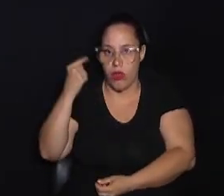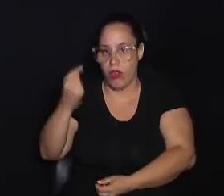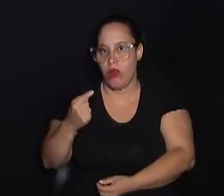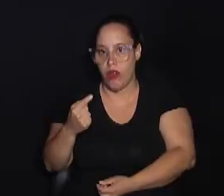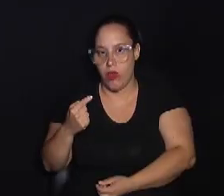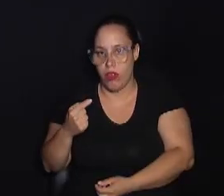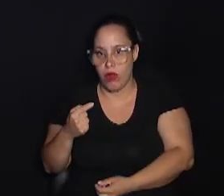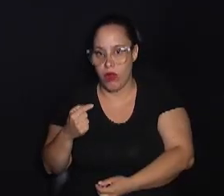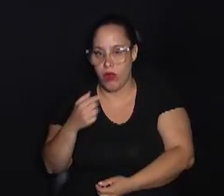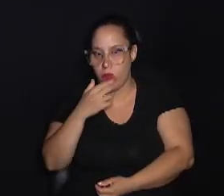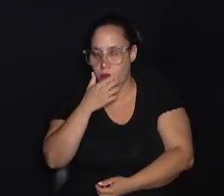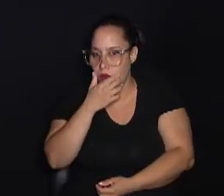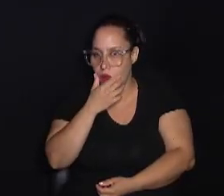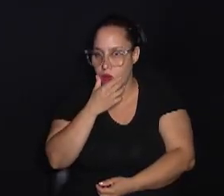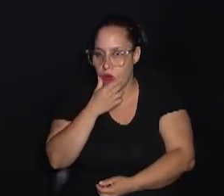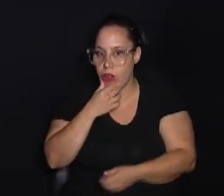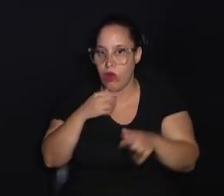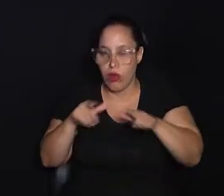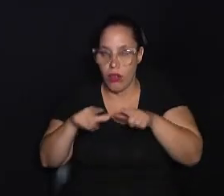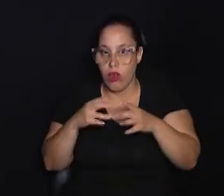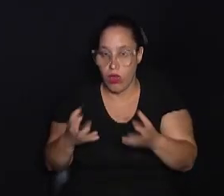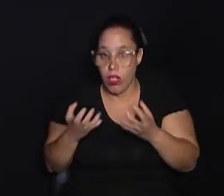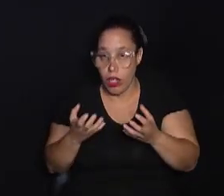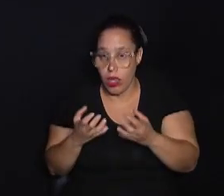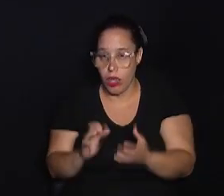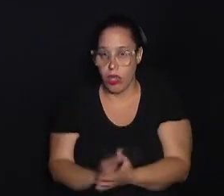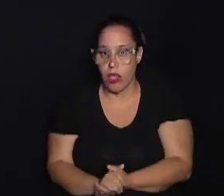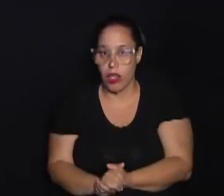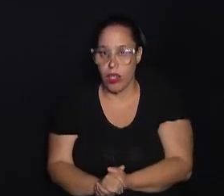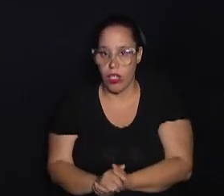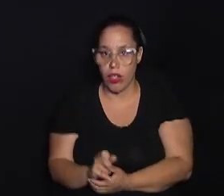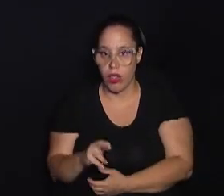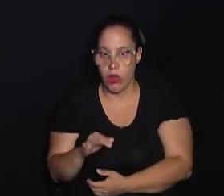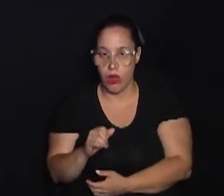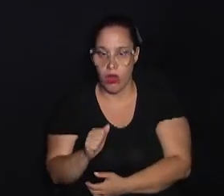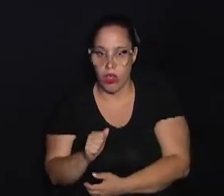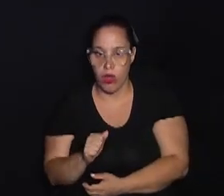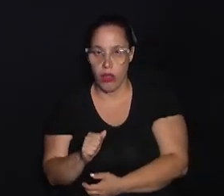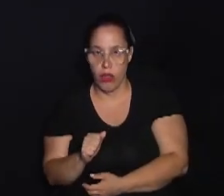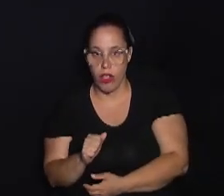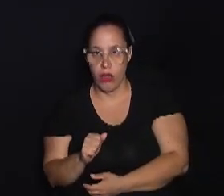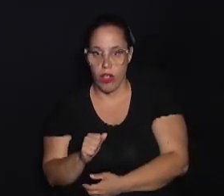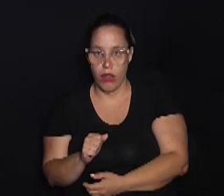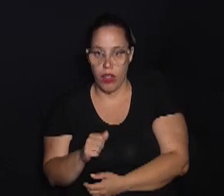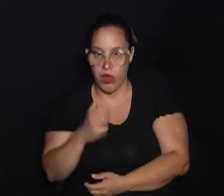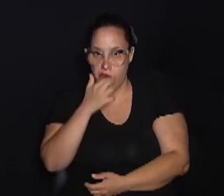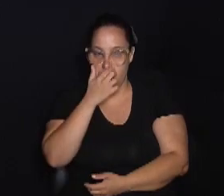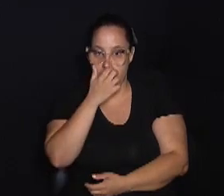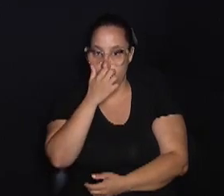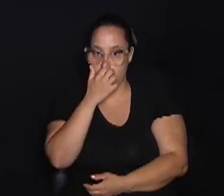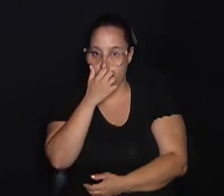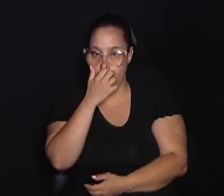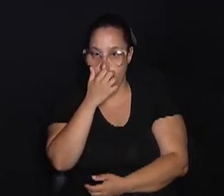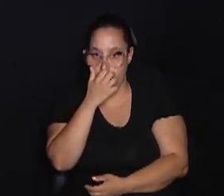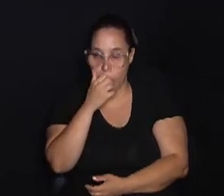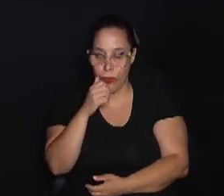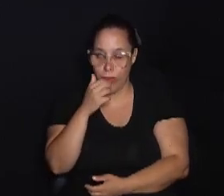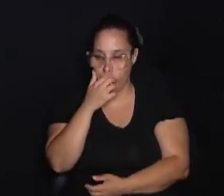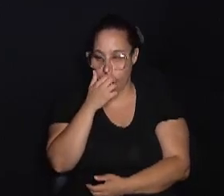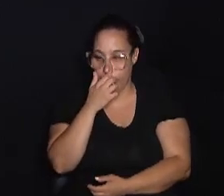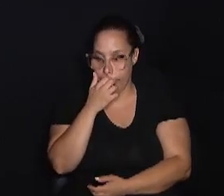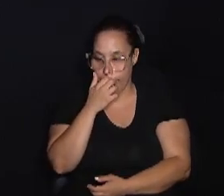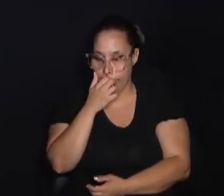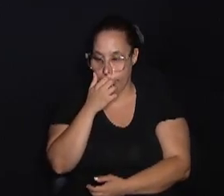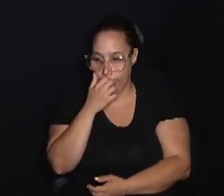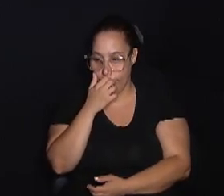lugares, se o trabalhador quiser fazer, né? Hora extra. Eu não sou favorável, porque isso prejudica muito a